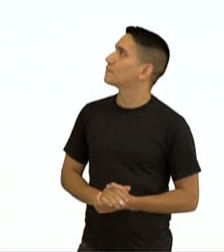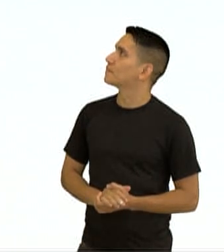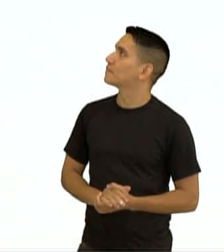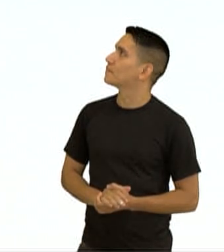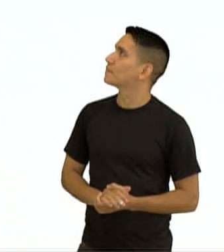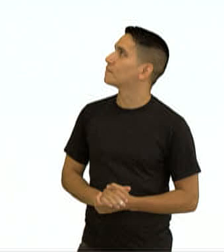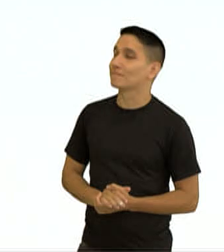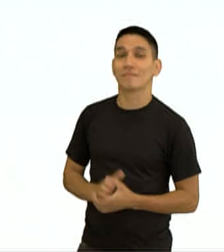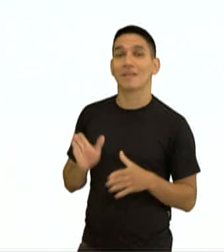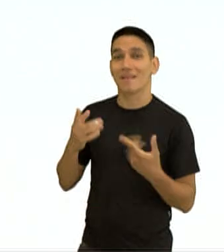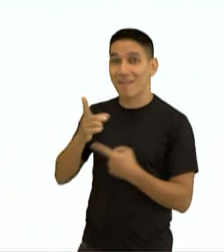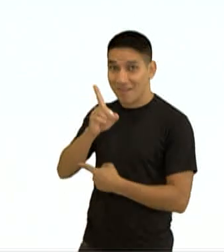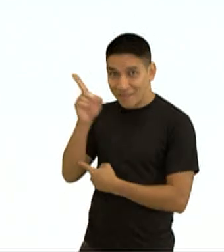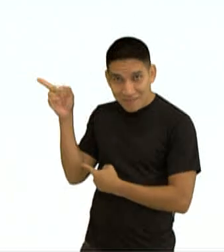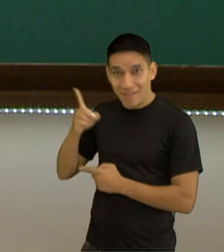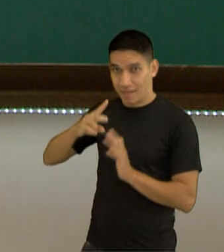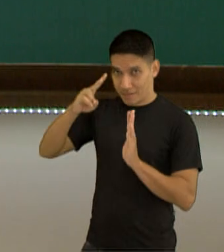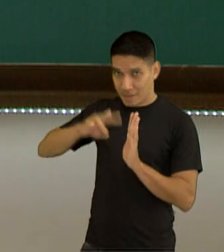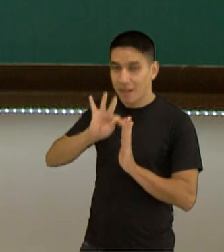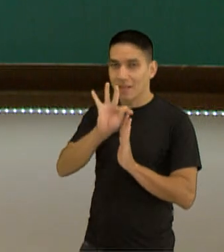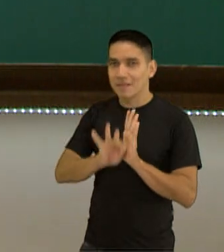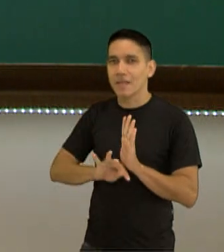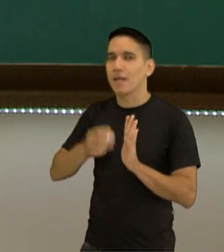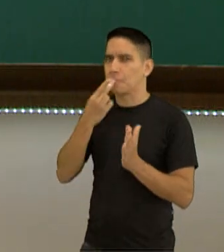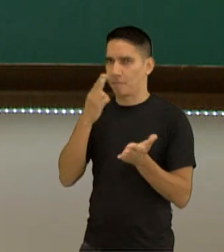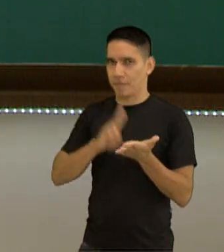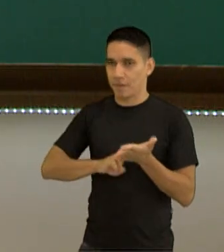Beth. Então aqui o nosso cartão postal,